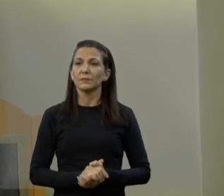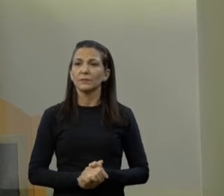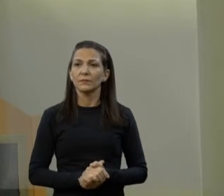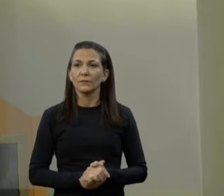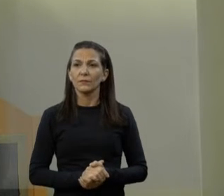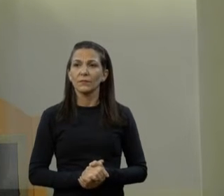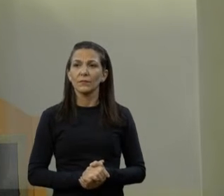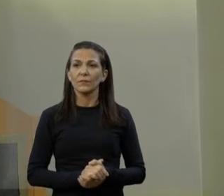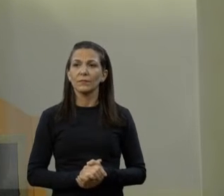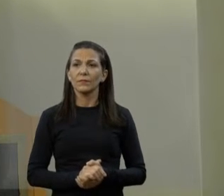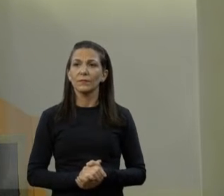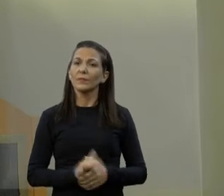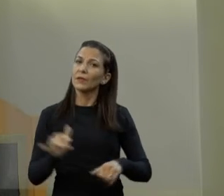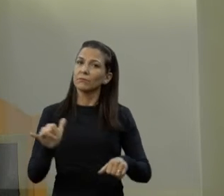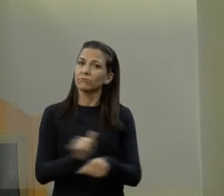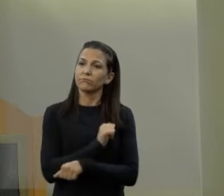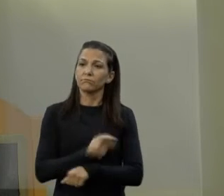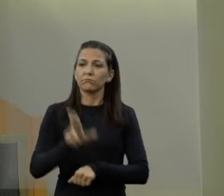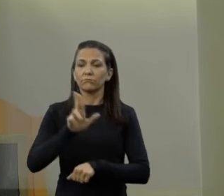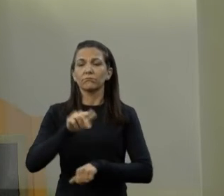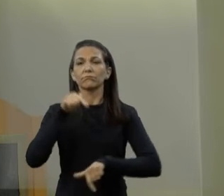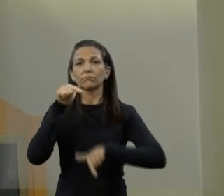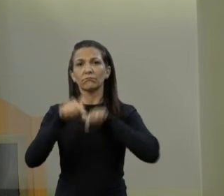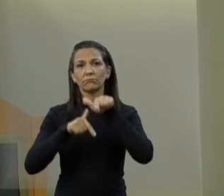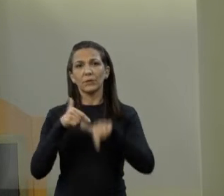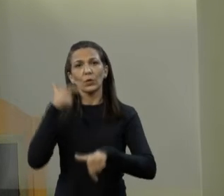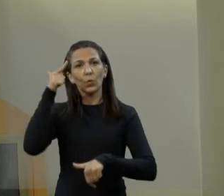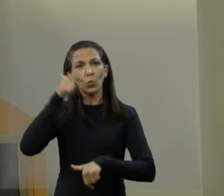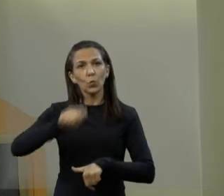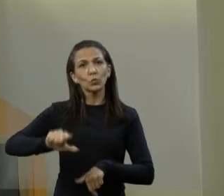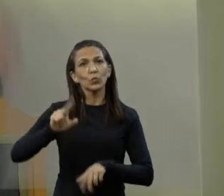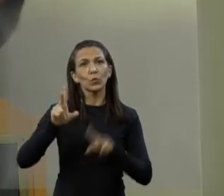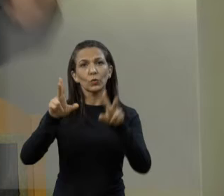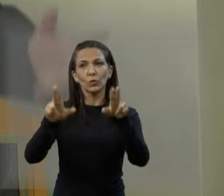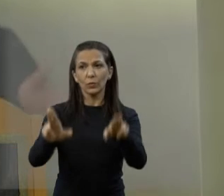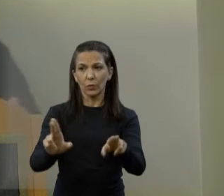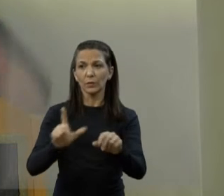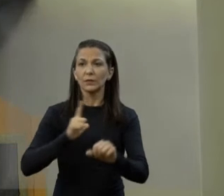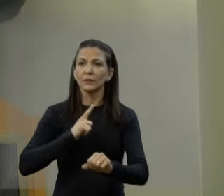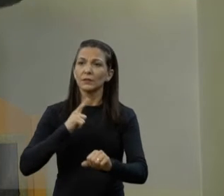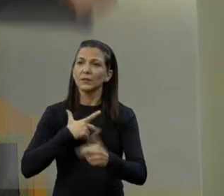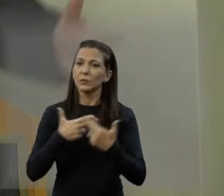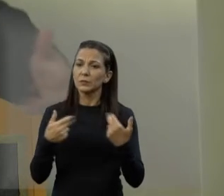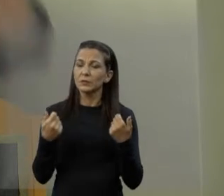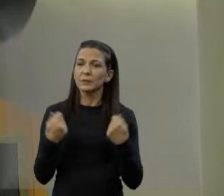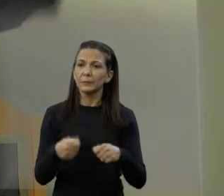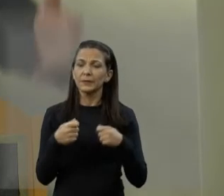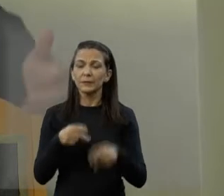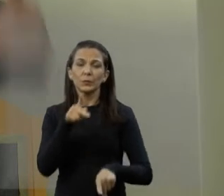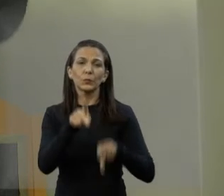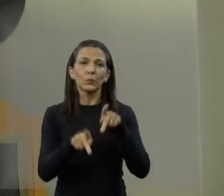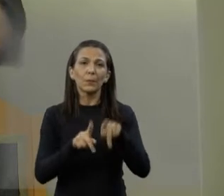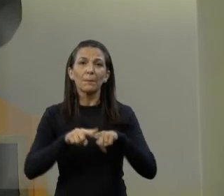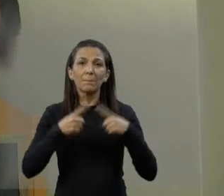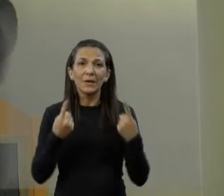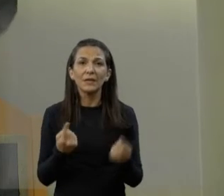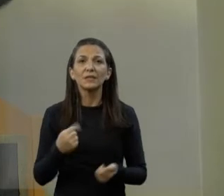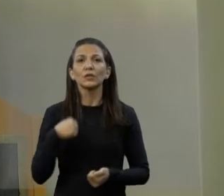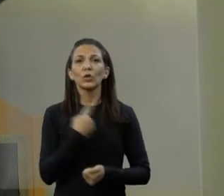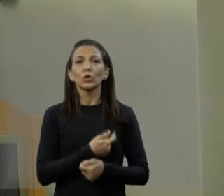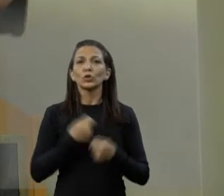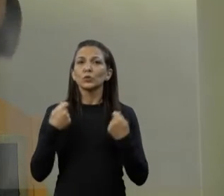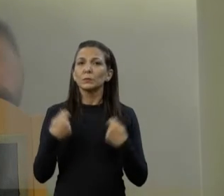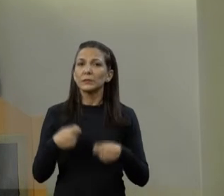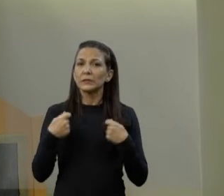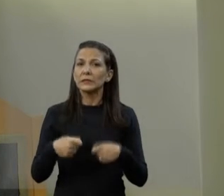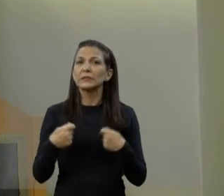que a gente tem que continuar trabalhando e nós temos a nossa demandas levar a demanda da população mas nós temos